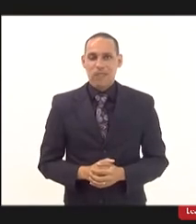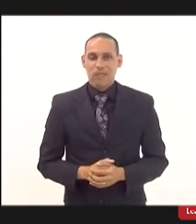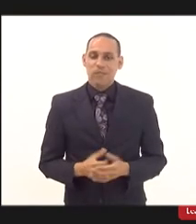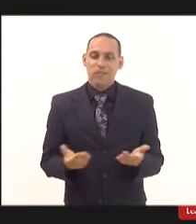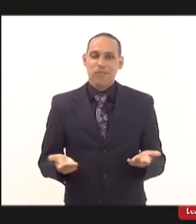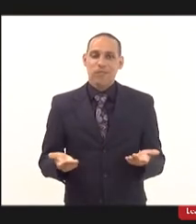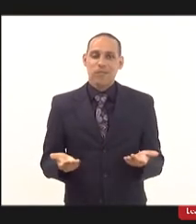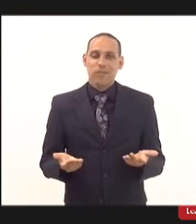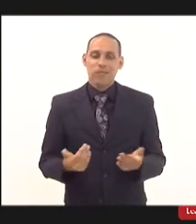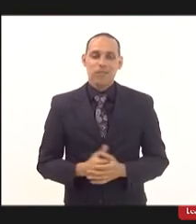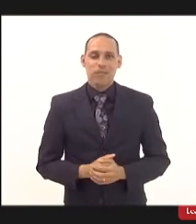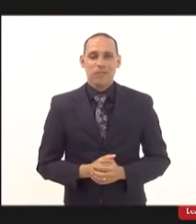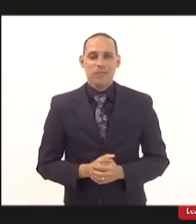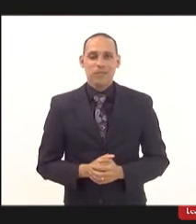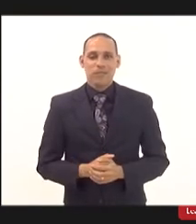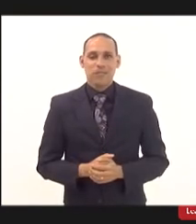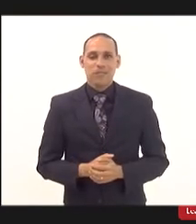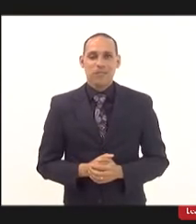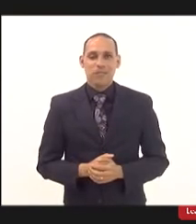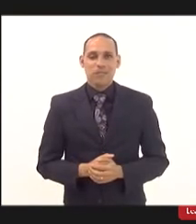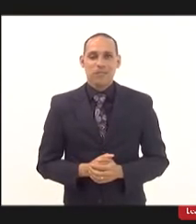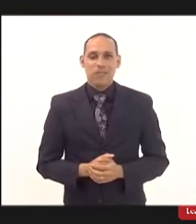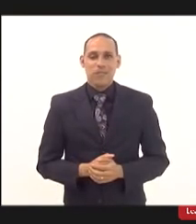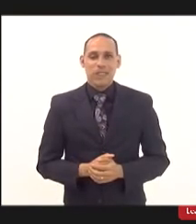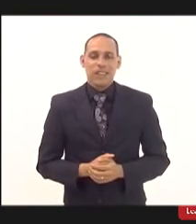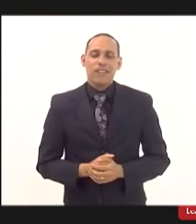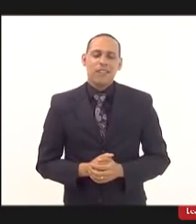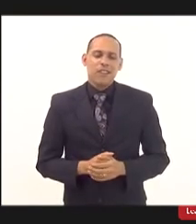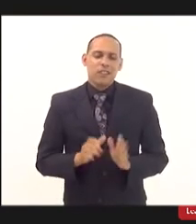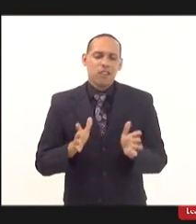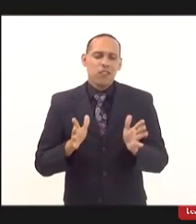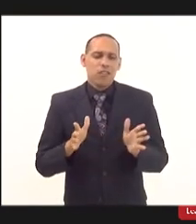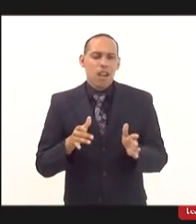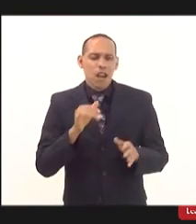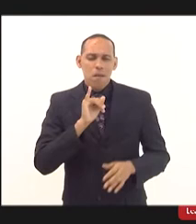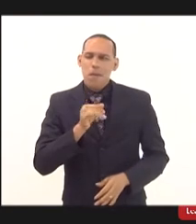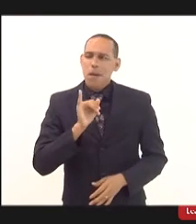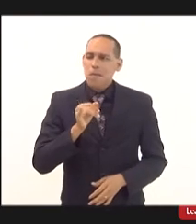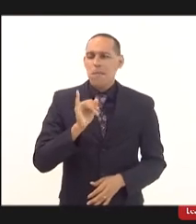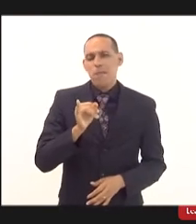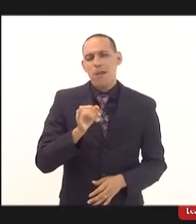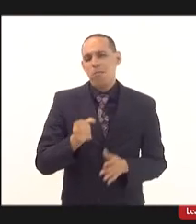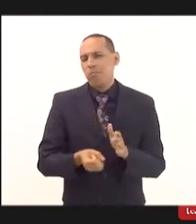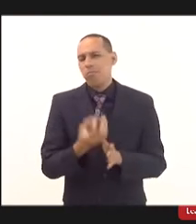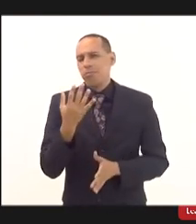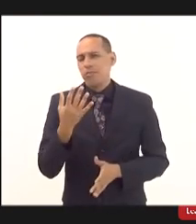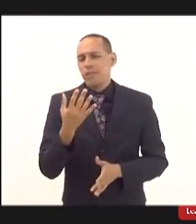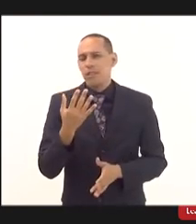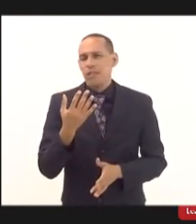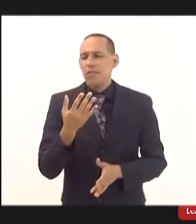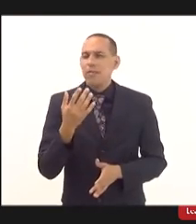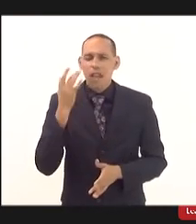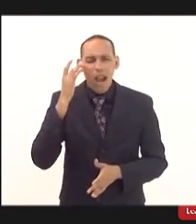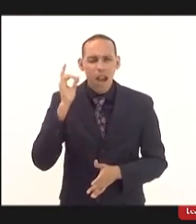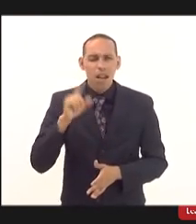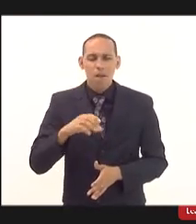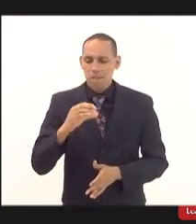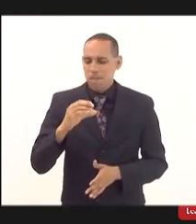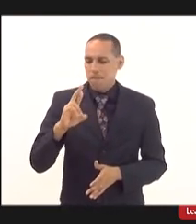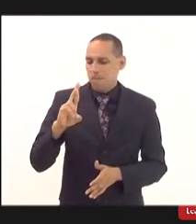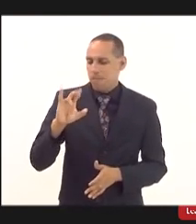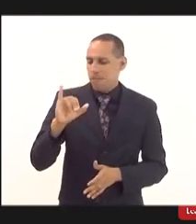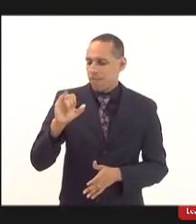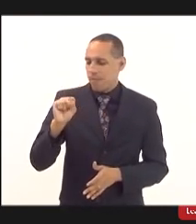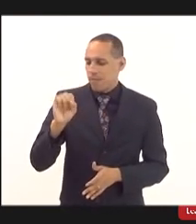bom então eu já te disse muitas vezes acho que foi o Cristiano Menezes